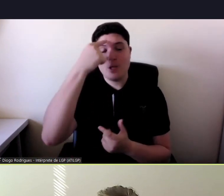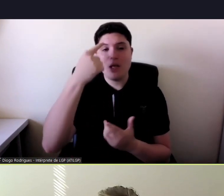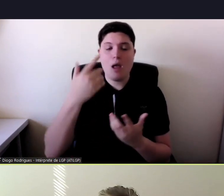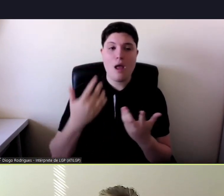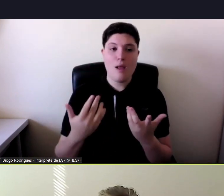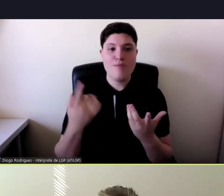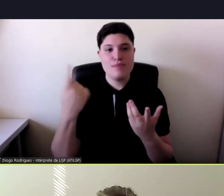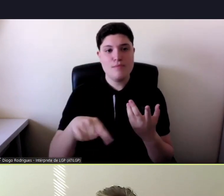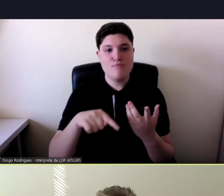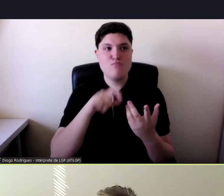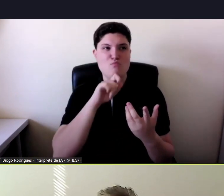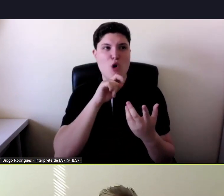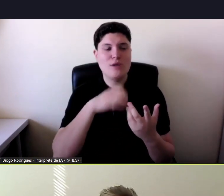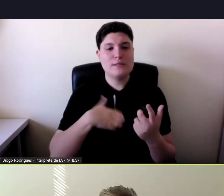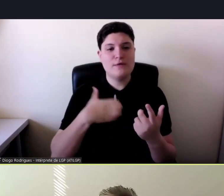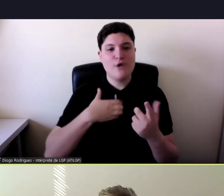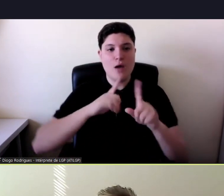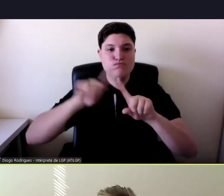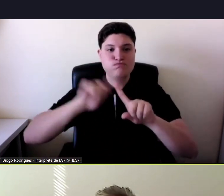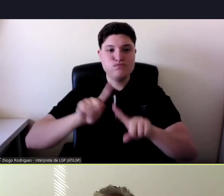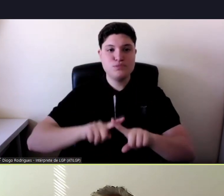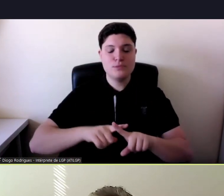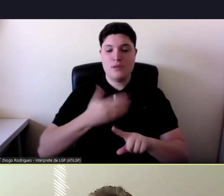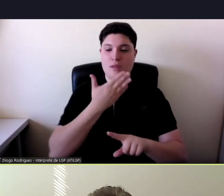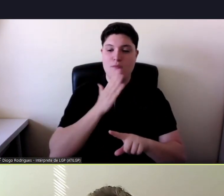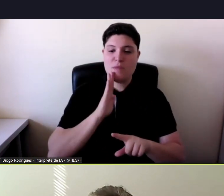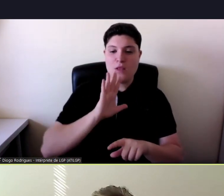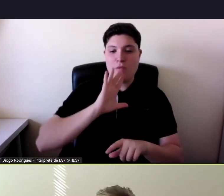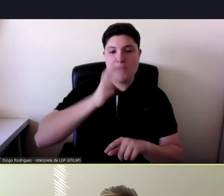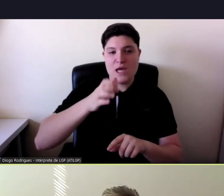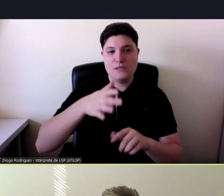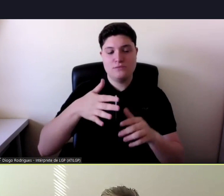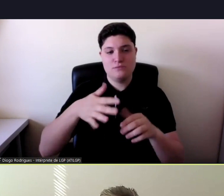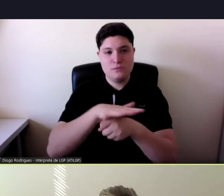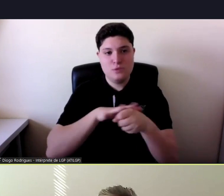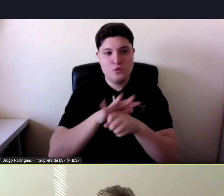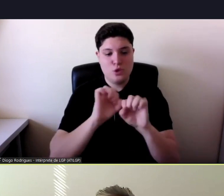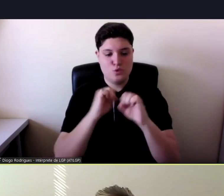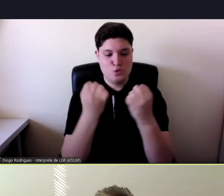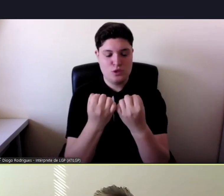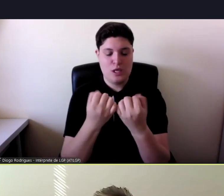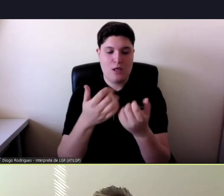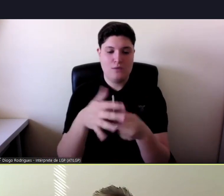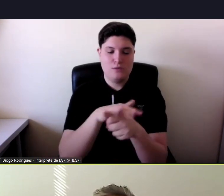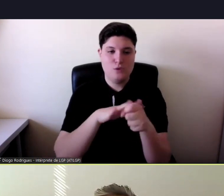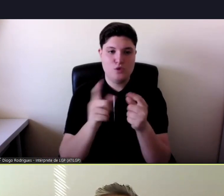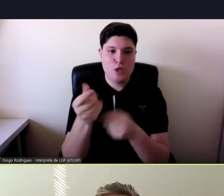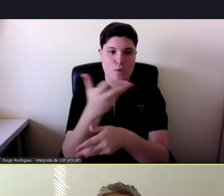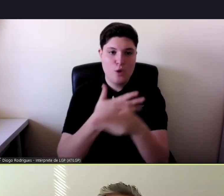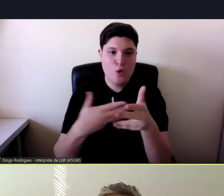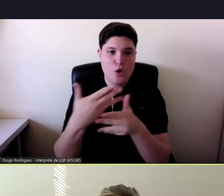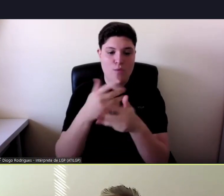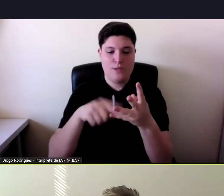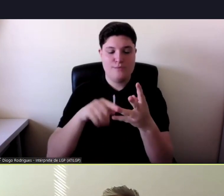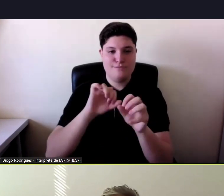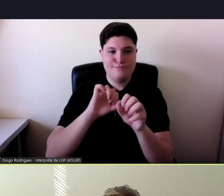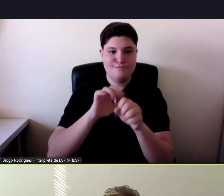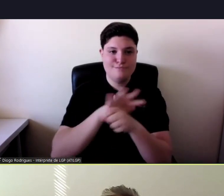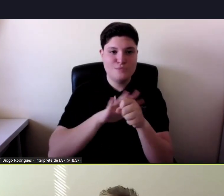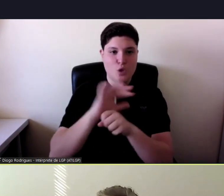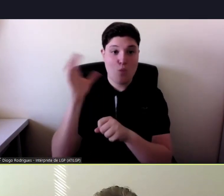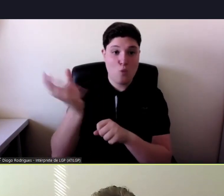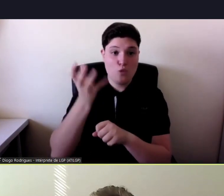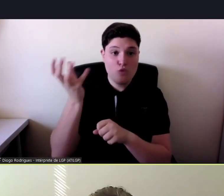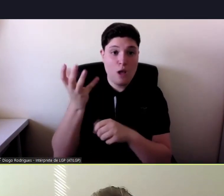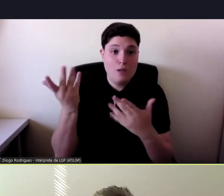diferentes significados dependendo das geografias, do contexto social, do contexto económico e cultural, sendo fundamental o desenvolvimento